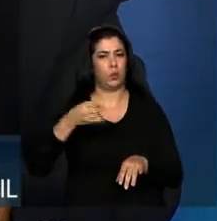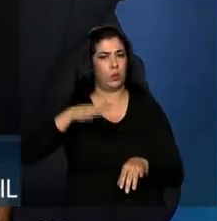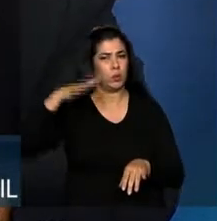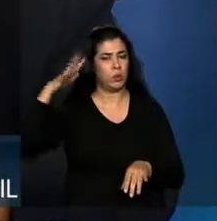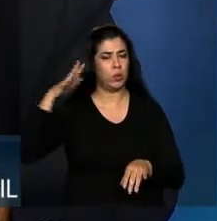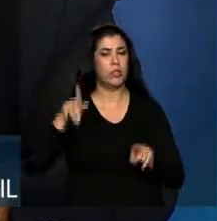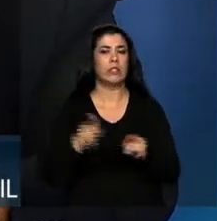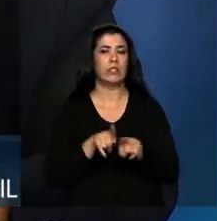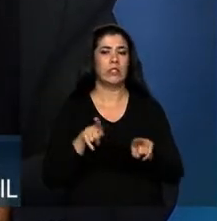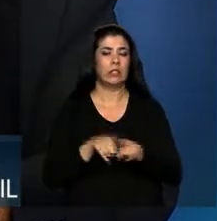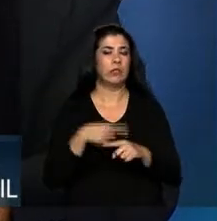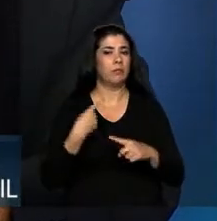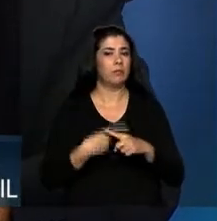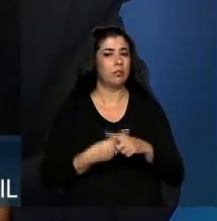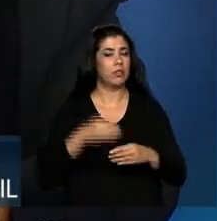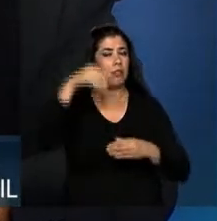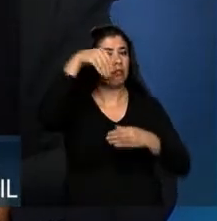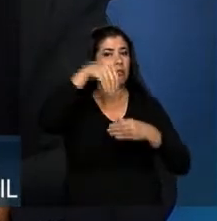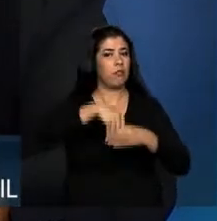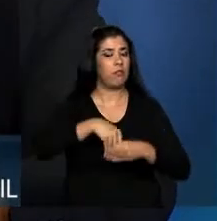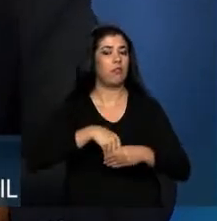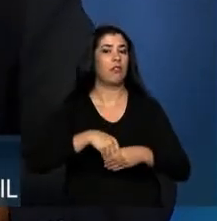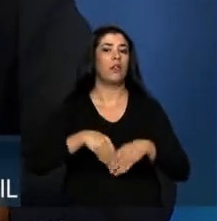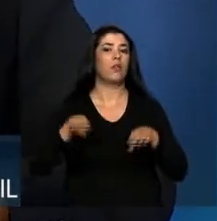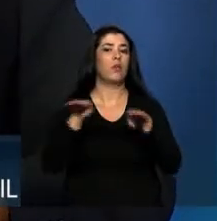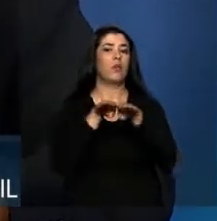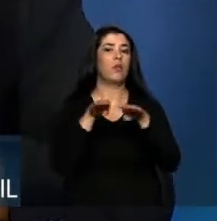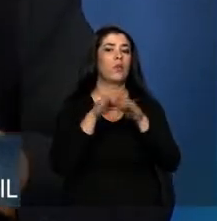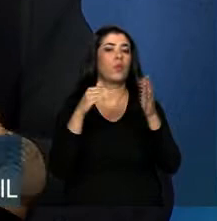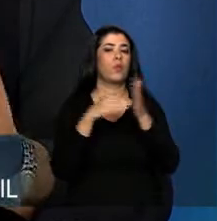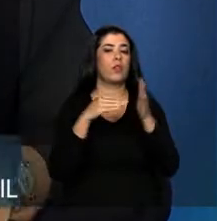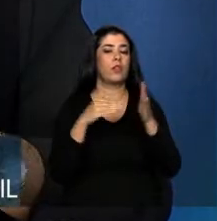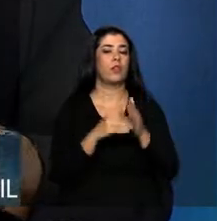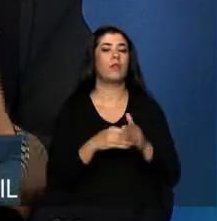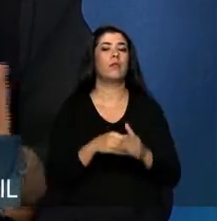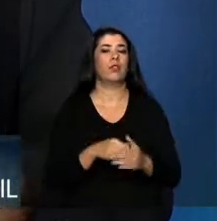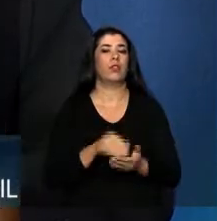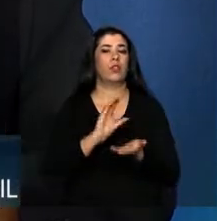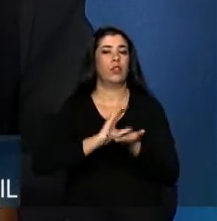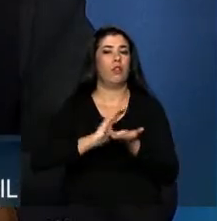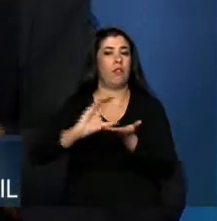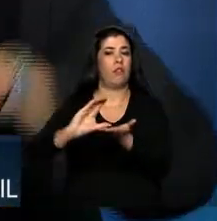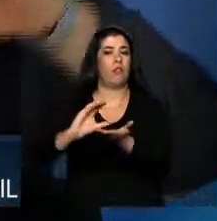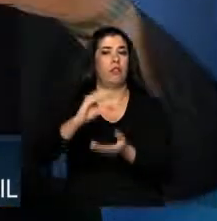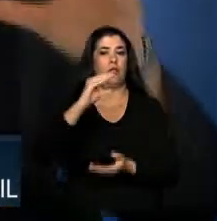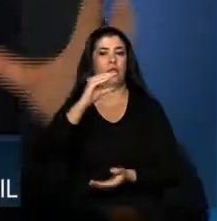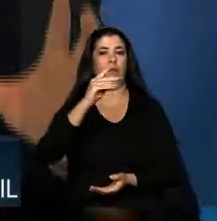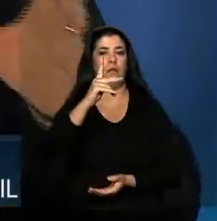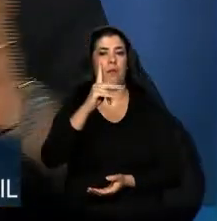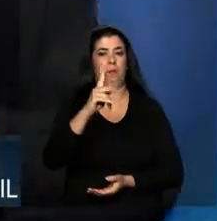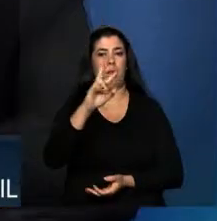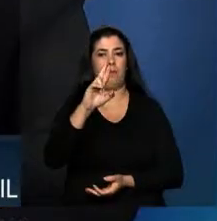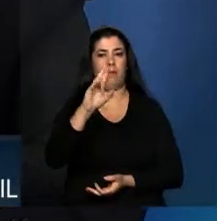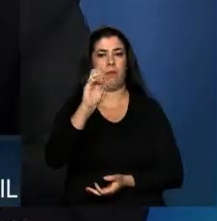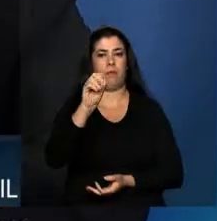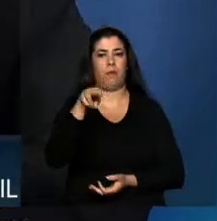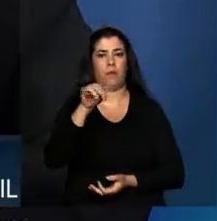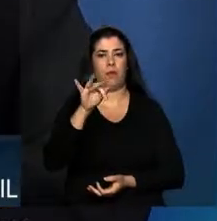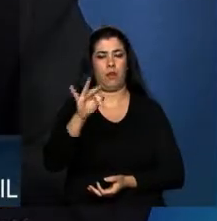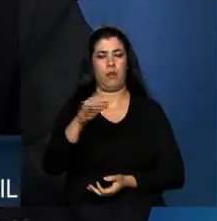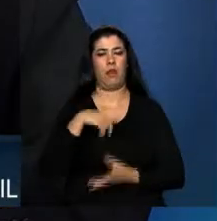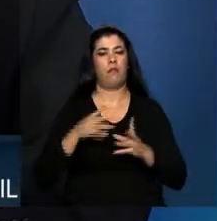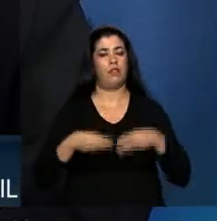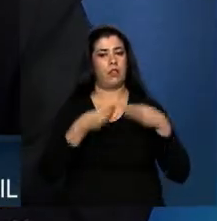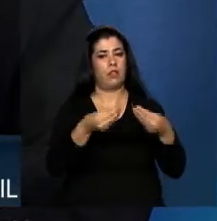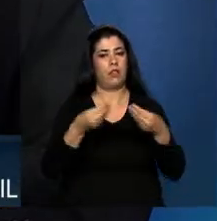a faixa que está dentro das linhas do crédito do PRONAF e de todos os créditos concebidos para a